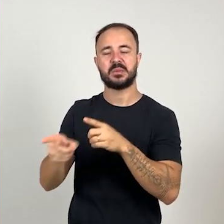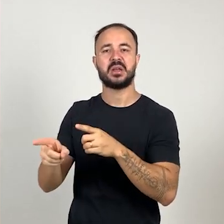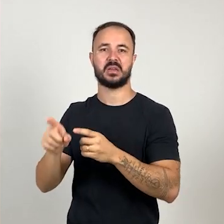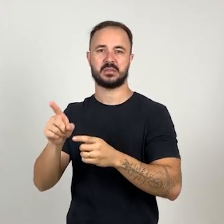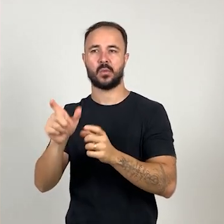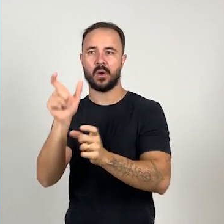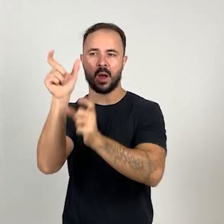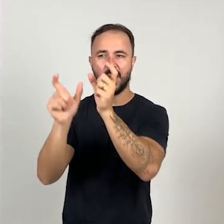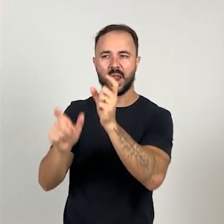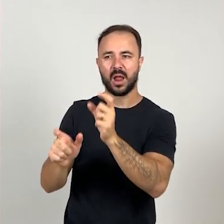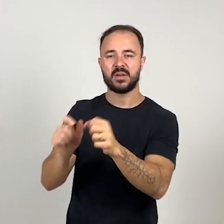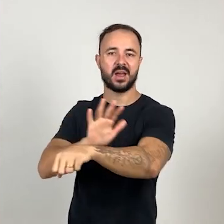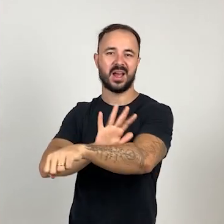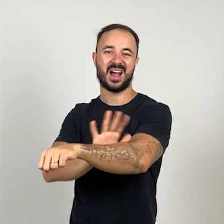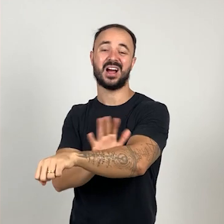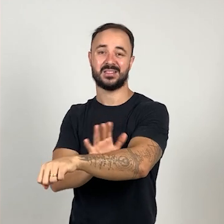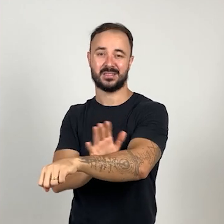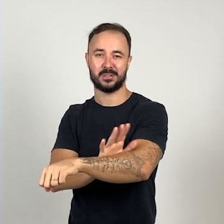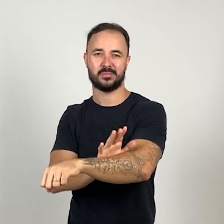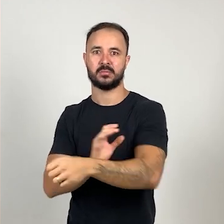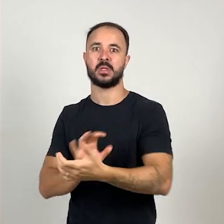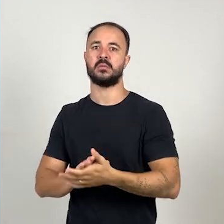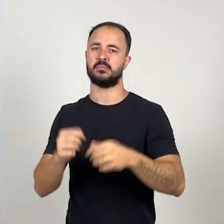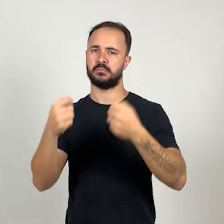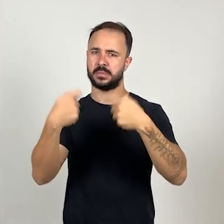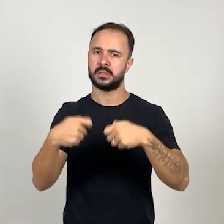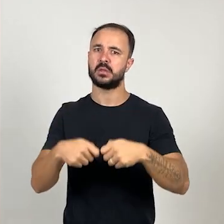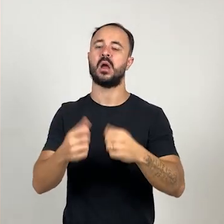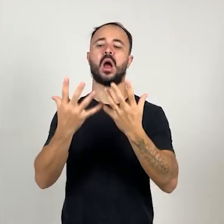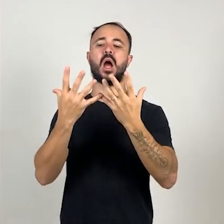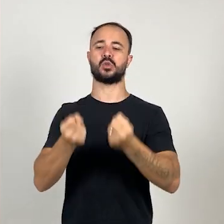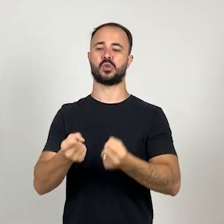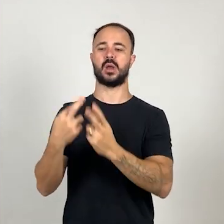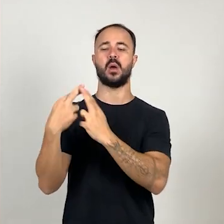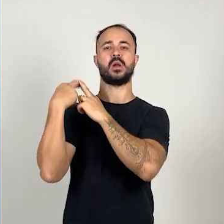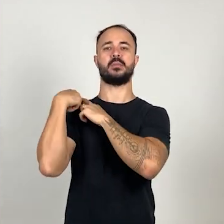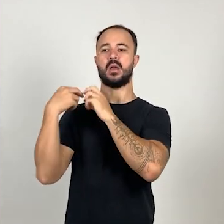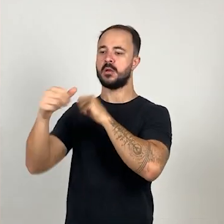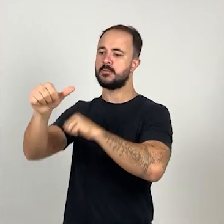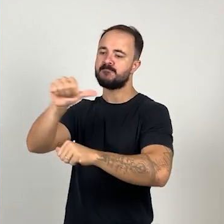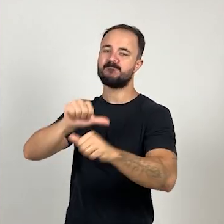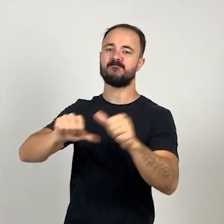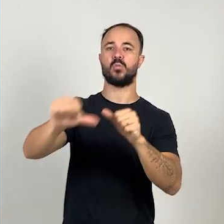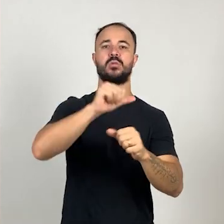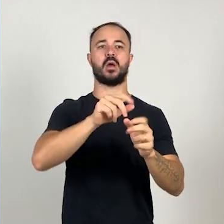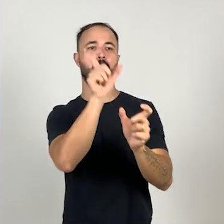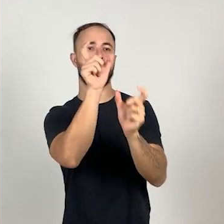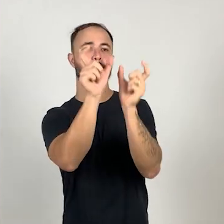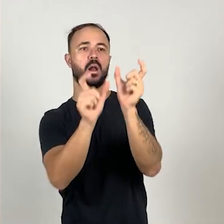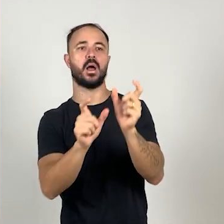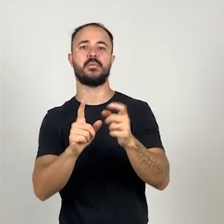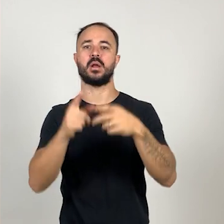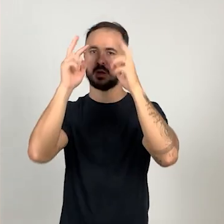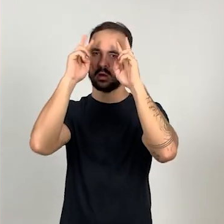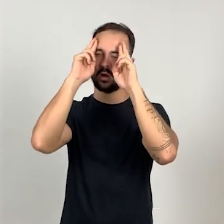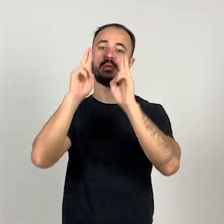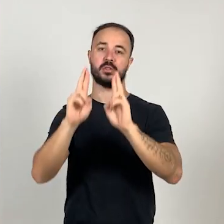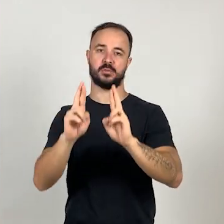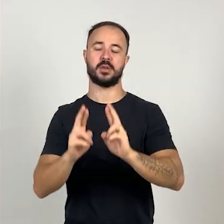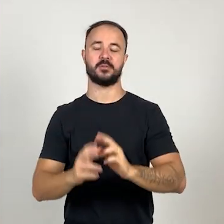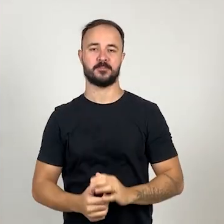das expressões racistas e assumir a responsabilidade de promover um discurso respeitoso, inclusivo